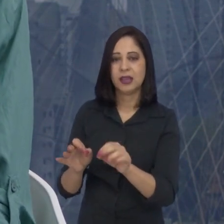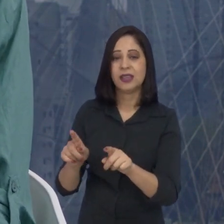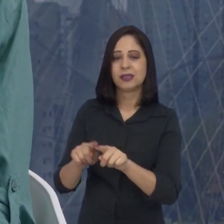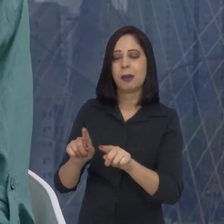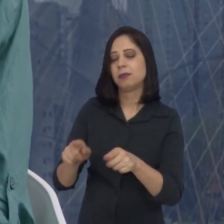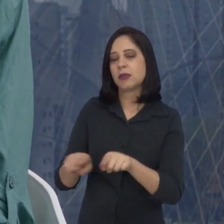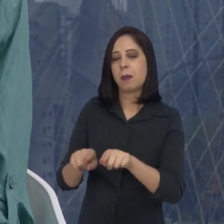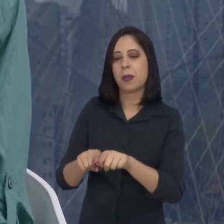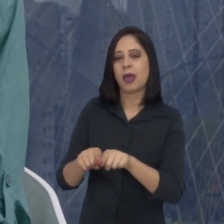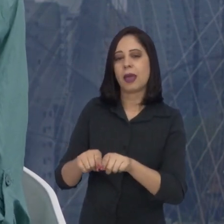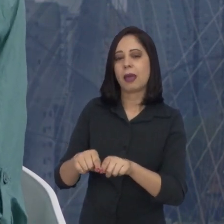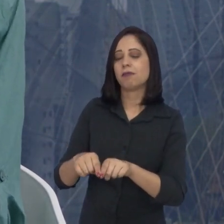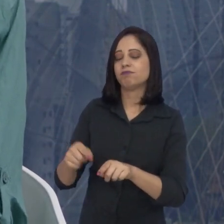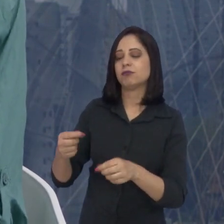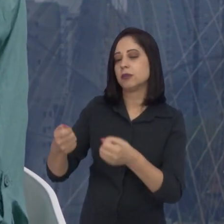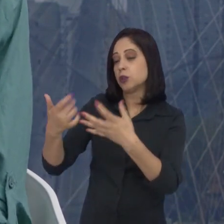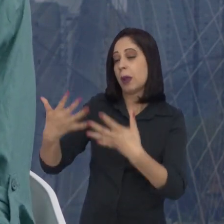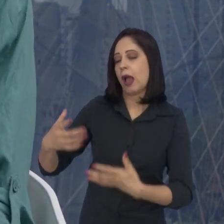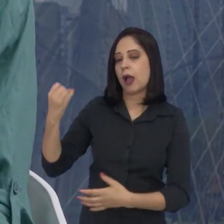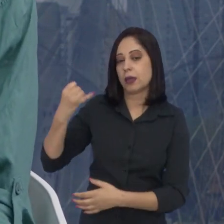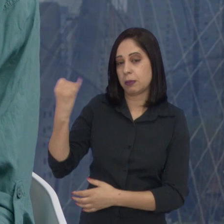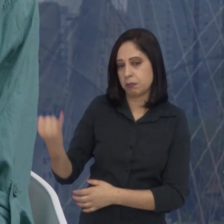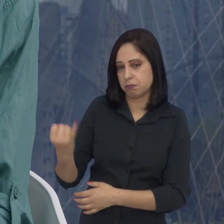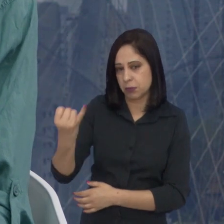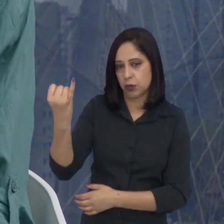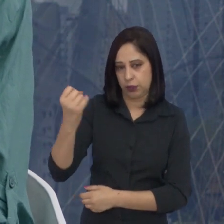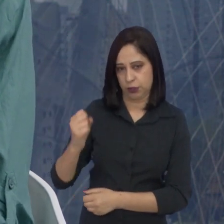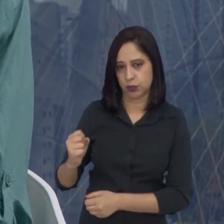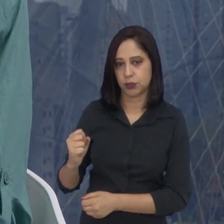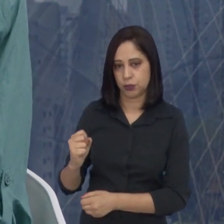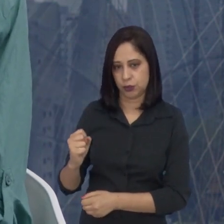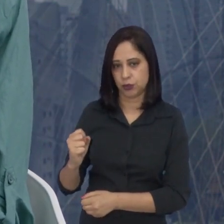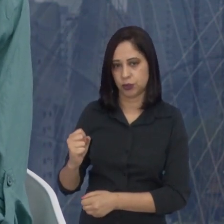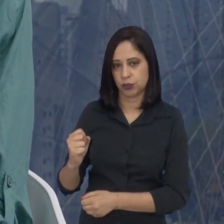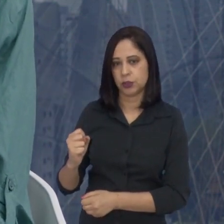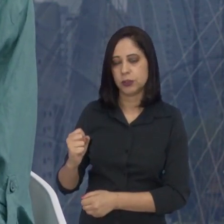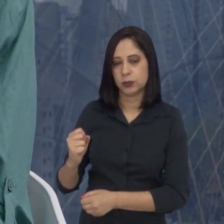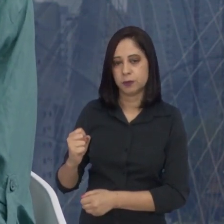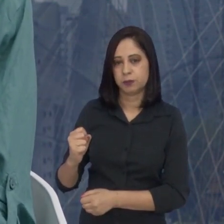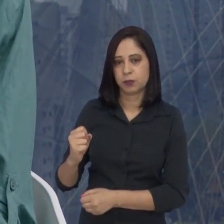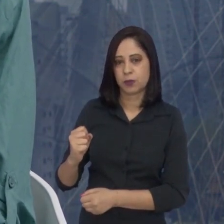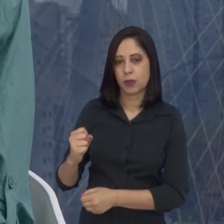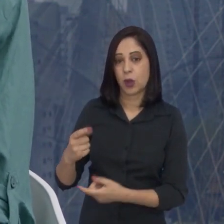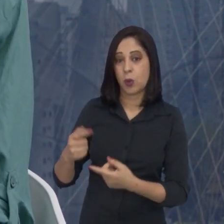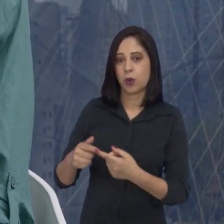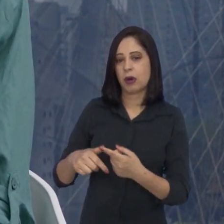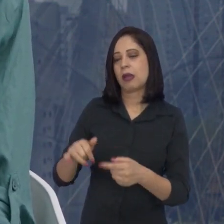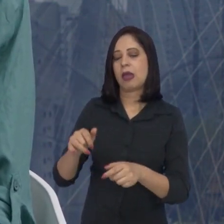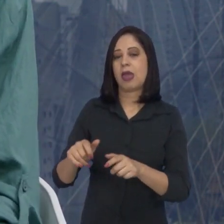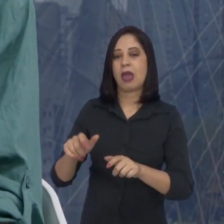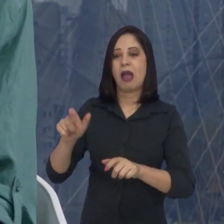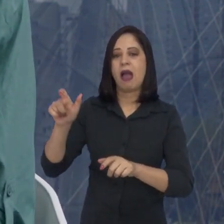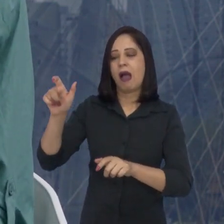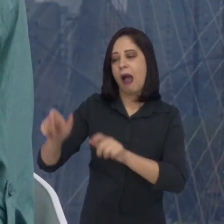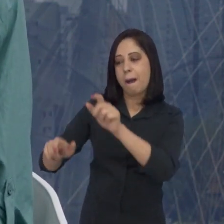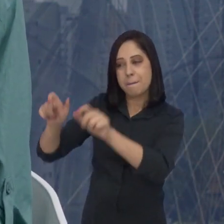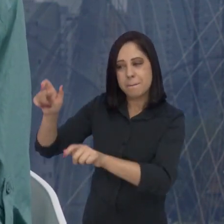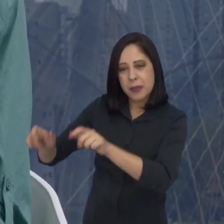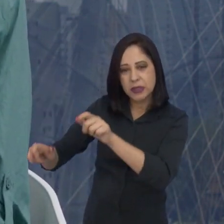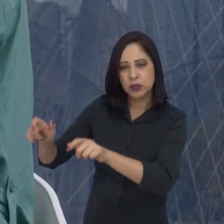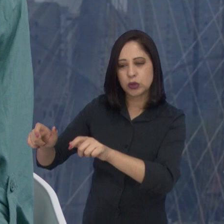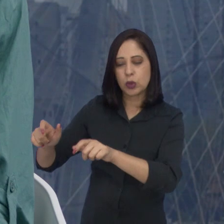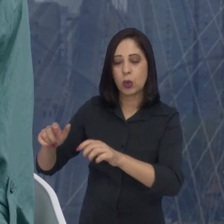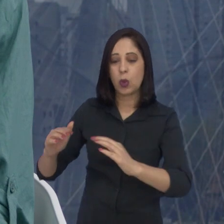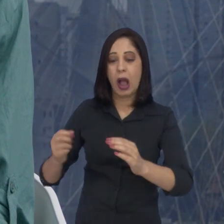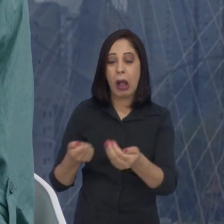coisa muito importante e muito decisiva nessa condição do lugar onde a pessoa consegue ocupar, que é a